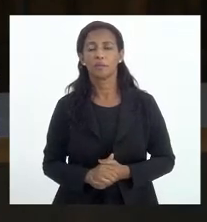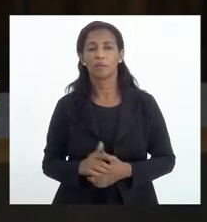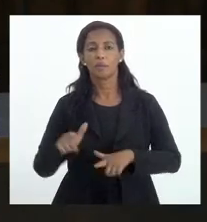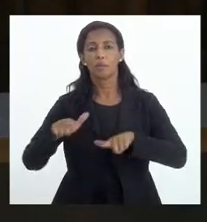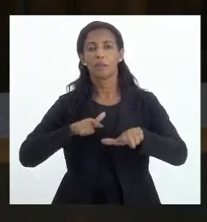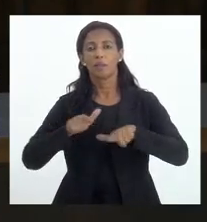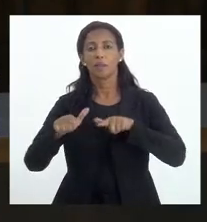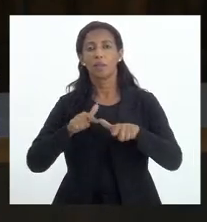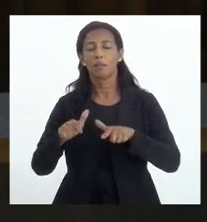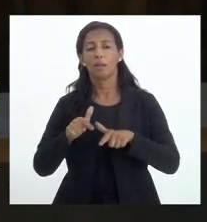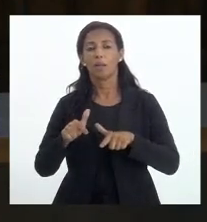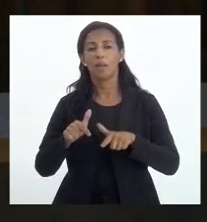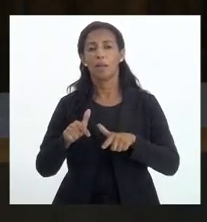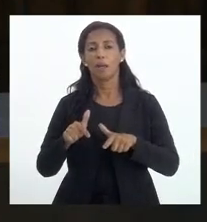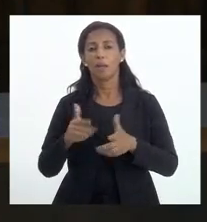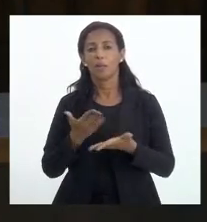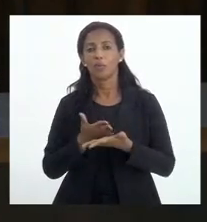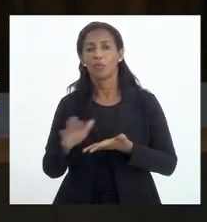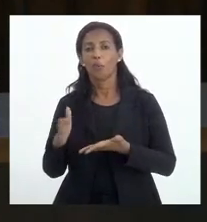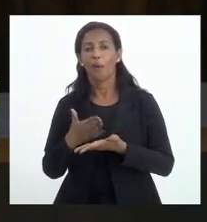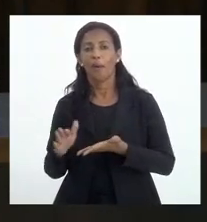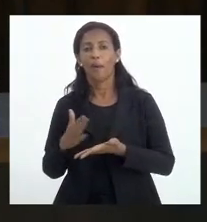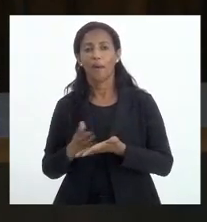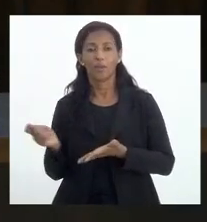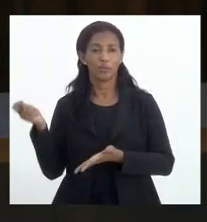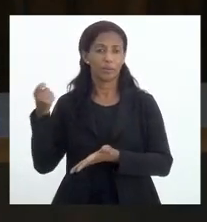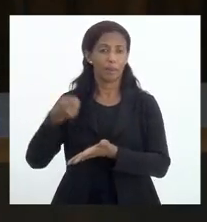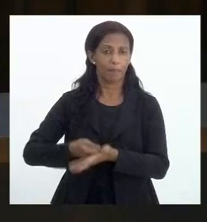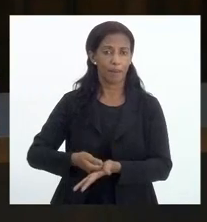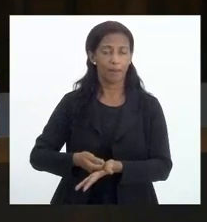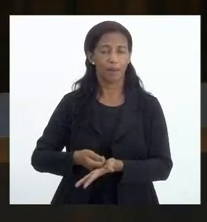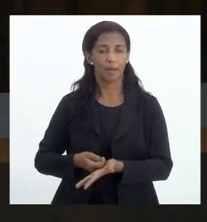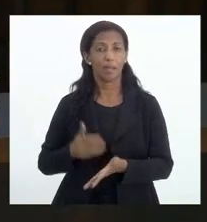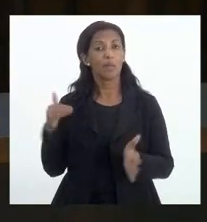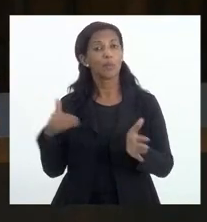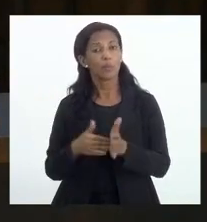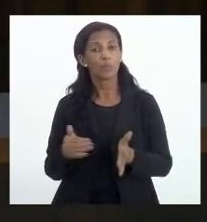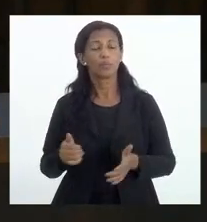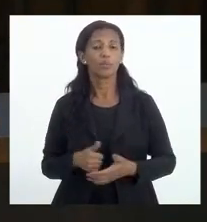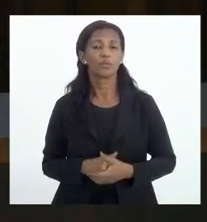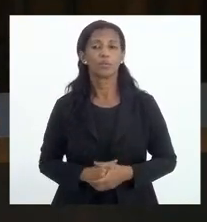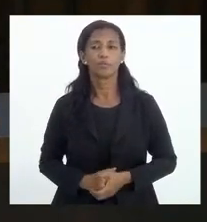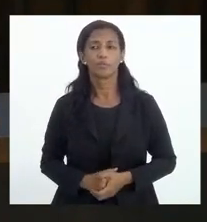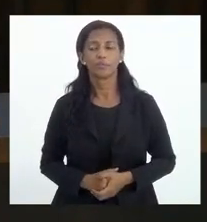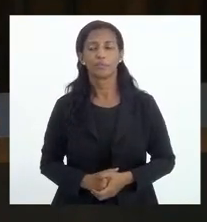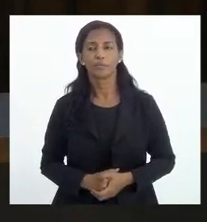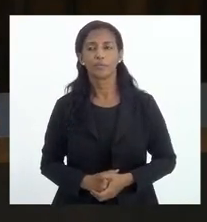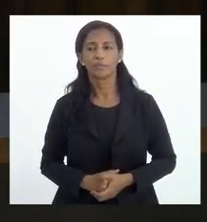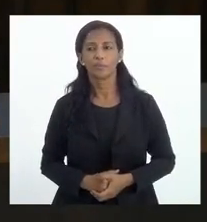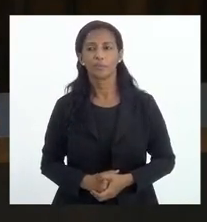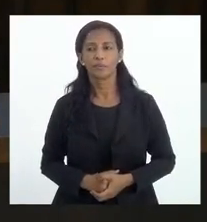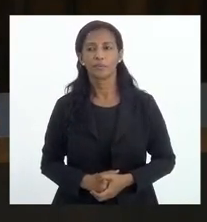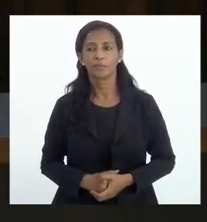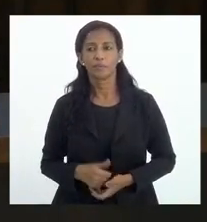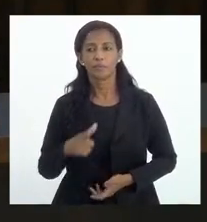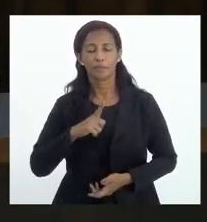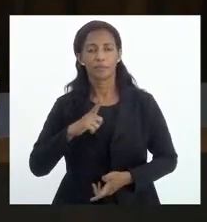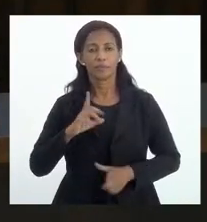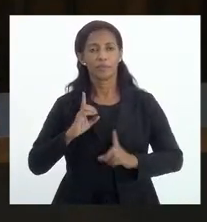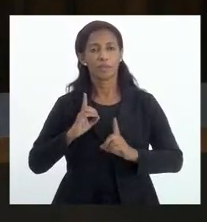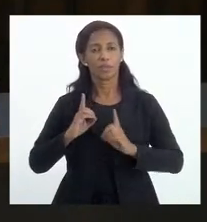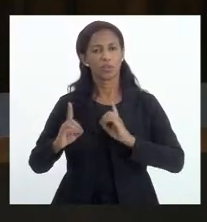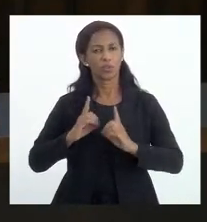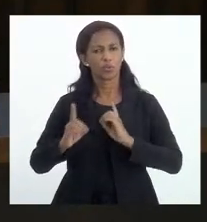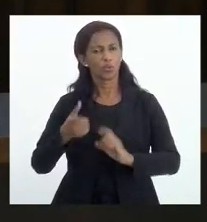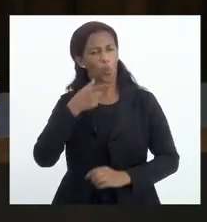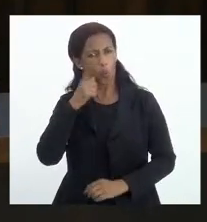trabalhar a questão dos restos a pagar, que acabam virando precatório, por consequência. E, por último, secretário, a gente tem discutido muito, ontem